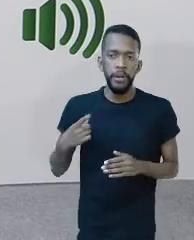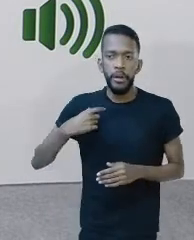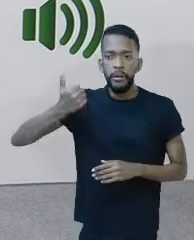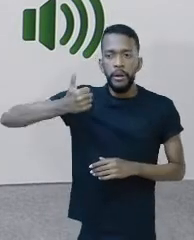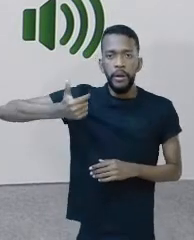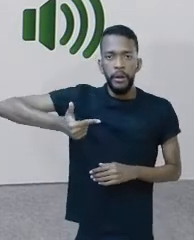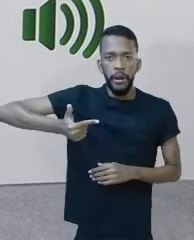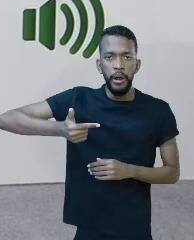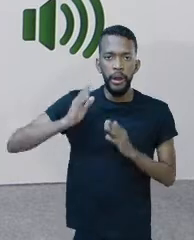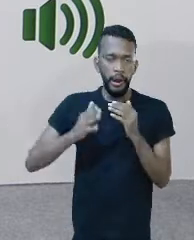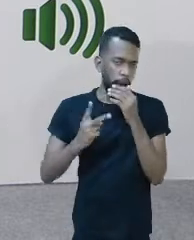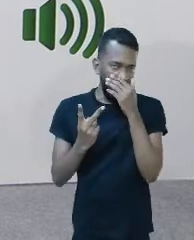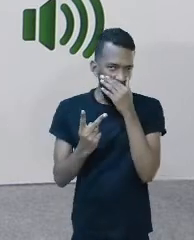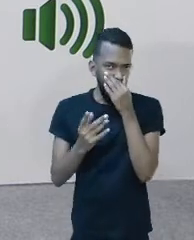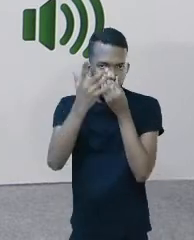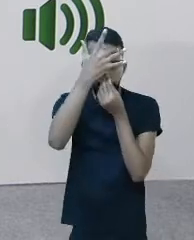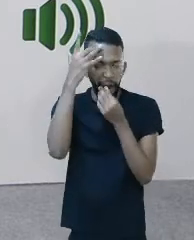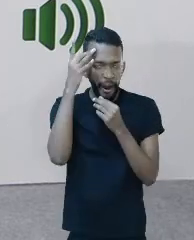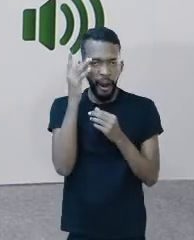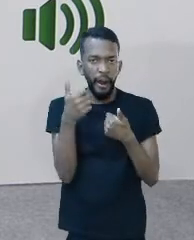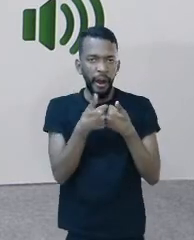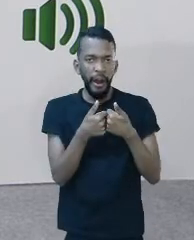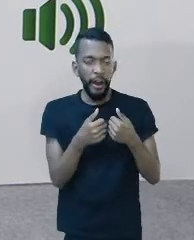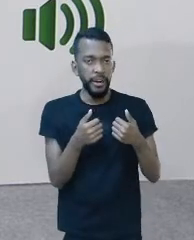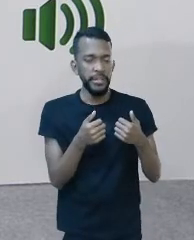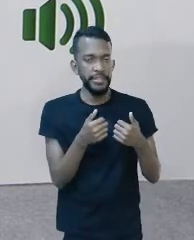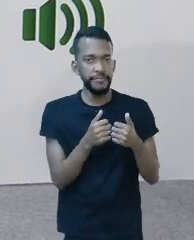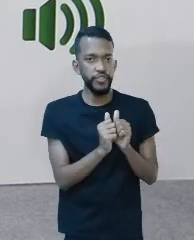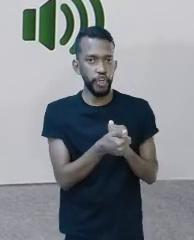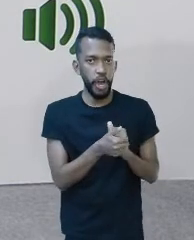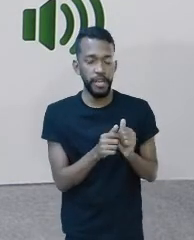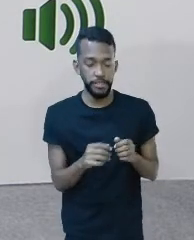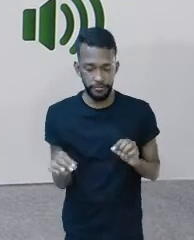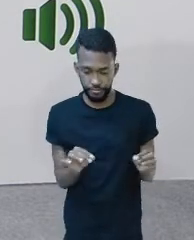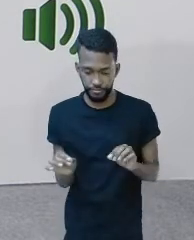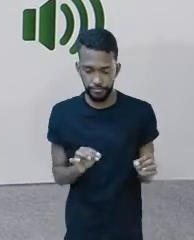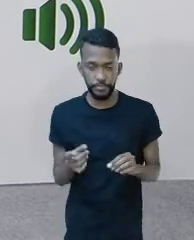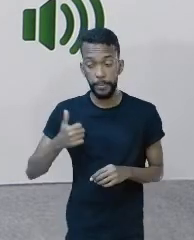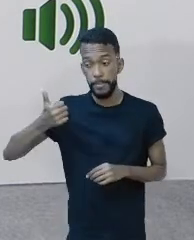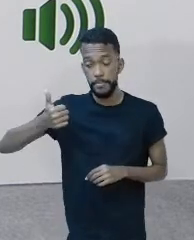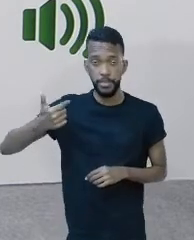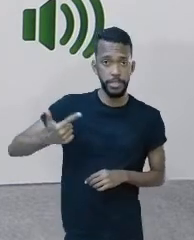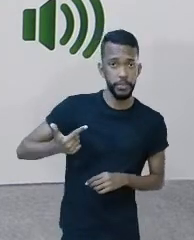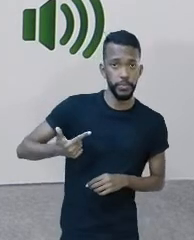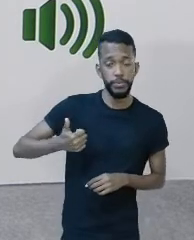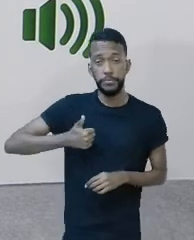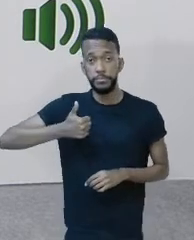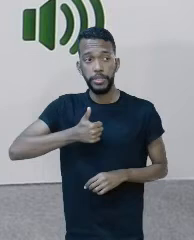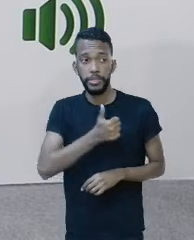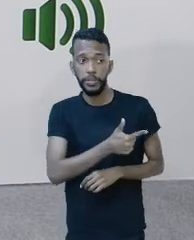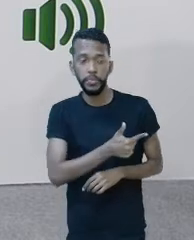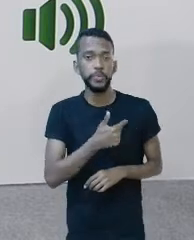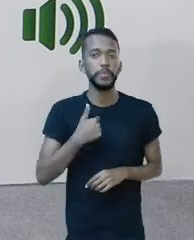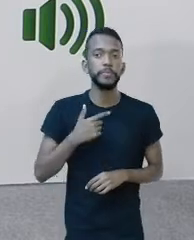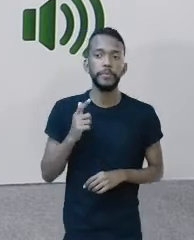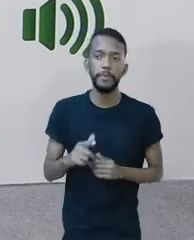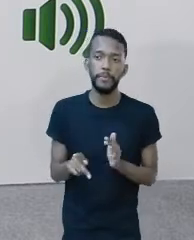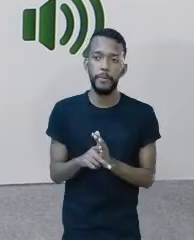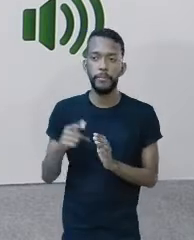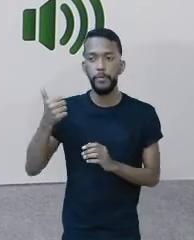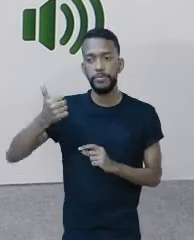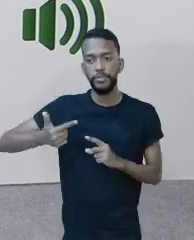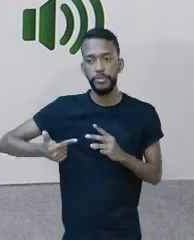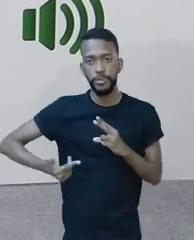primeiro e segundo, porque só tínhamos 2 jogadoras, né? Então, quem tiraria em primeiro lugar e quem tiraria em segundo lugar, que são números que